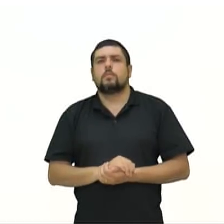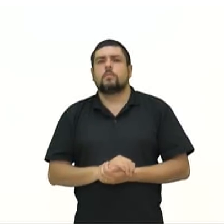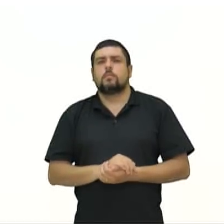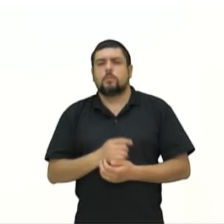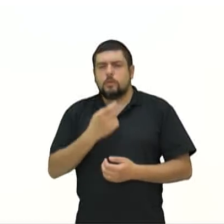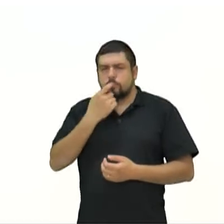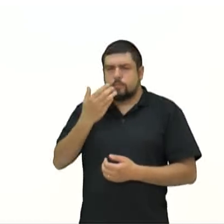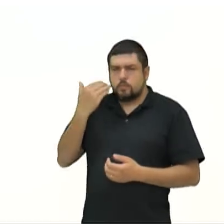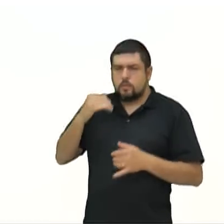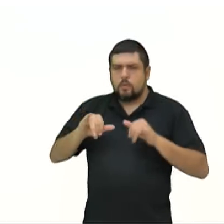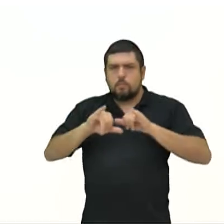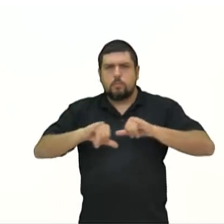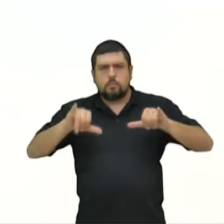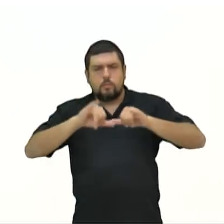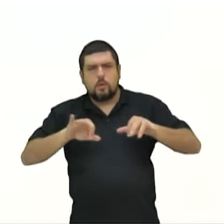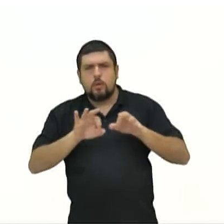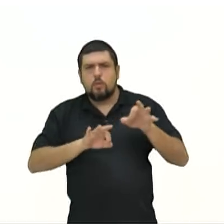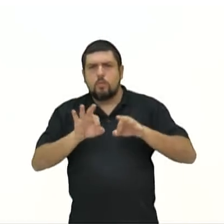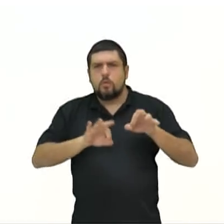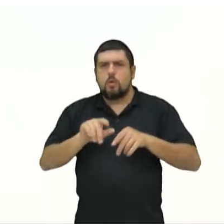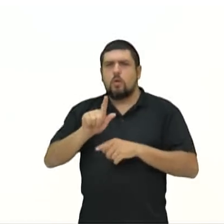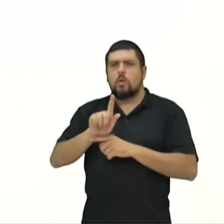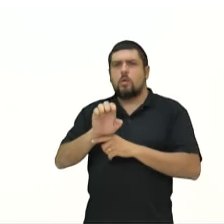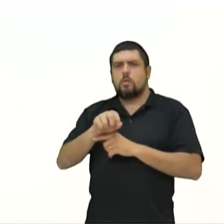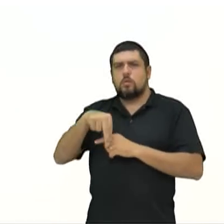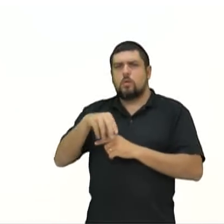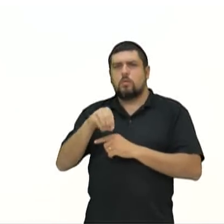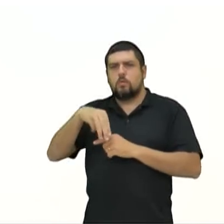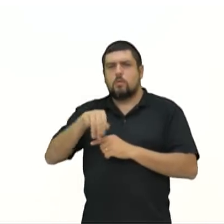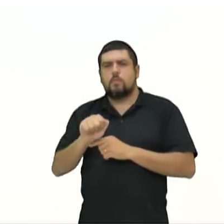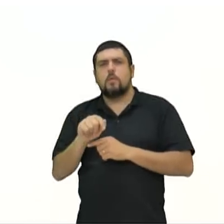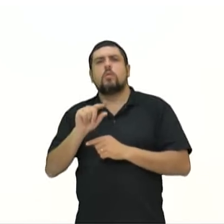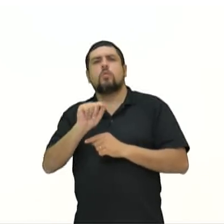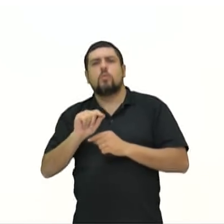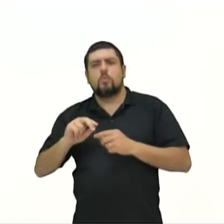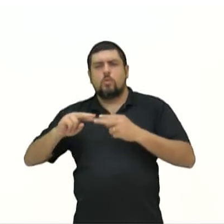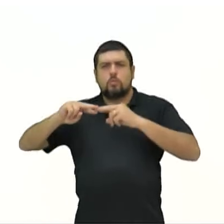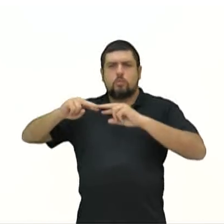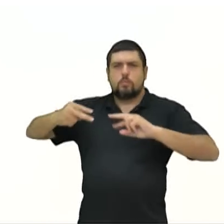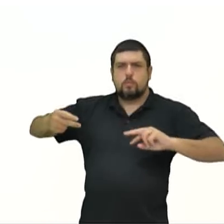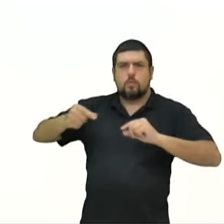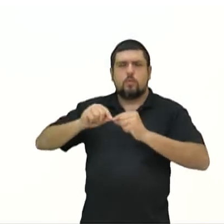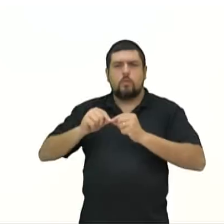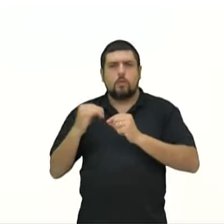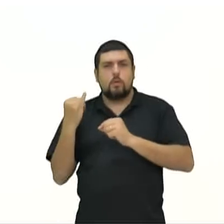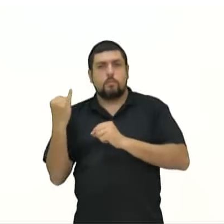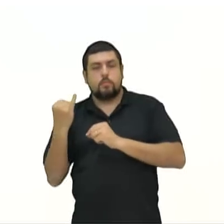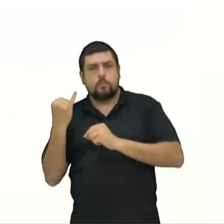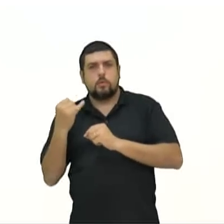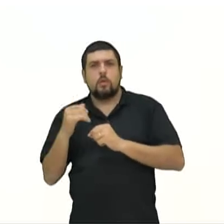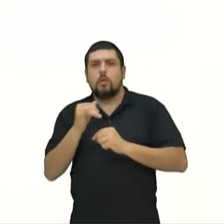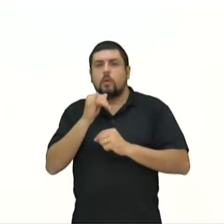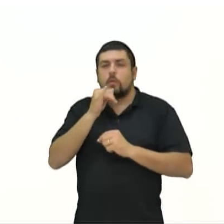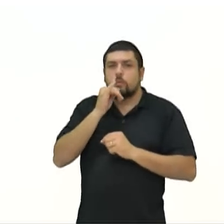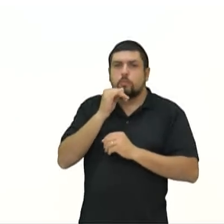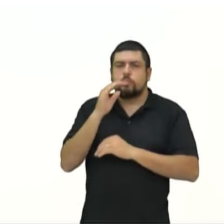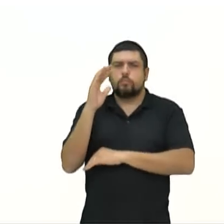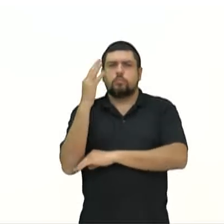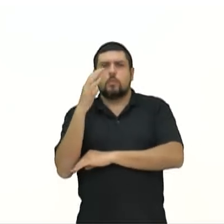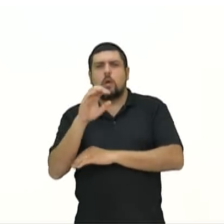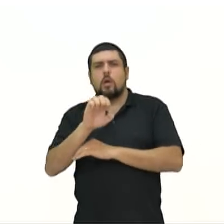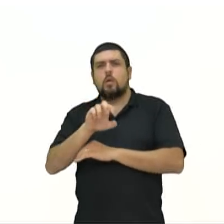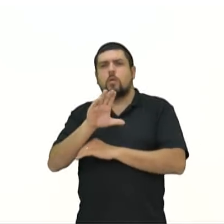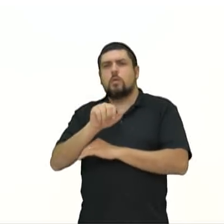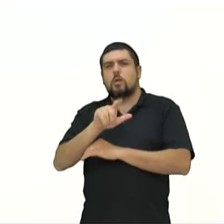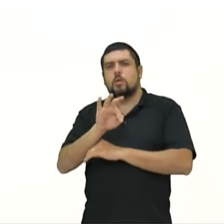série de projetos genoma, com o objetivo de sequenciar o genoma de espécies de importância econômica, como o eucalipto e o café. Sequenciar